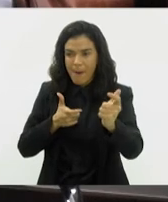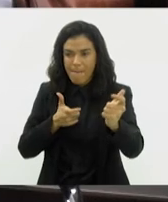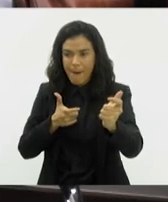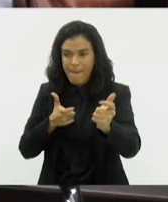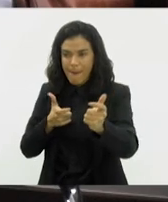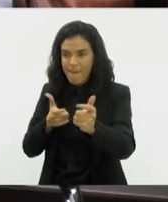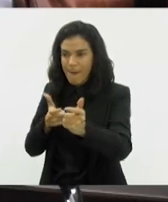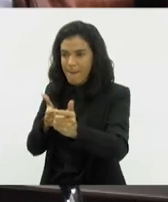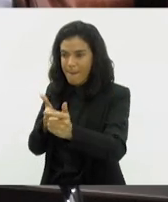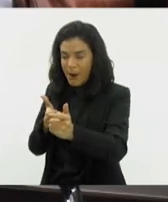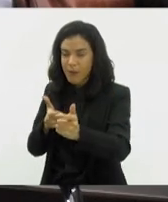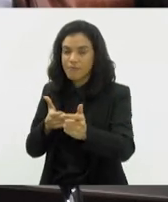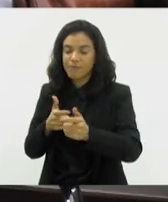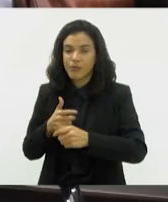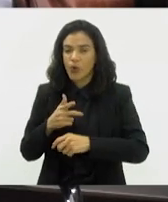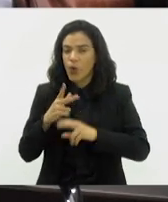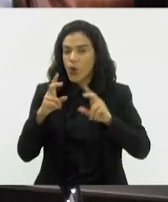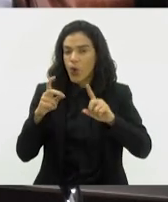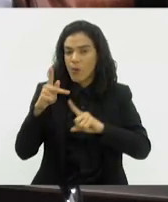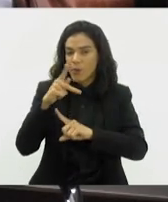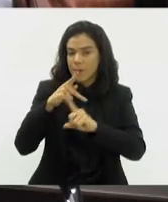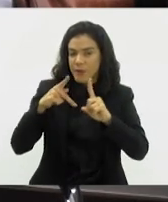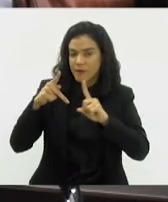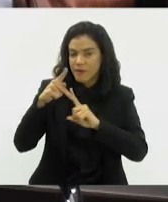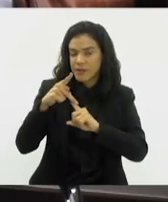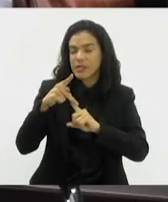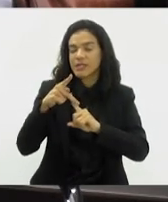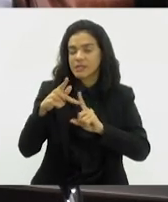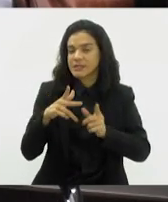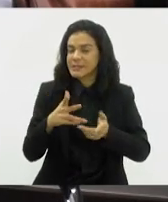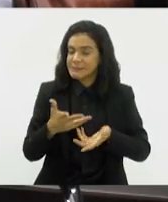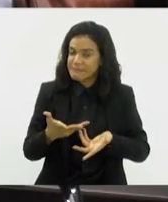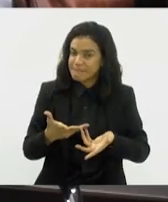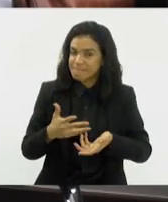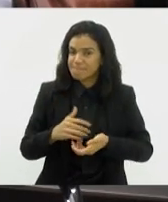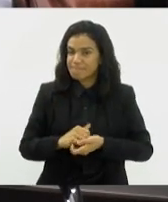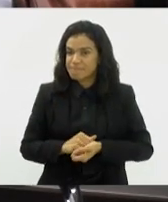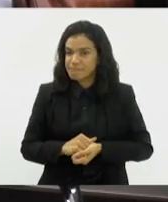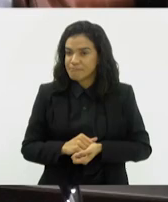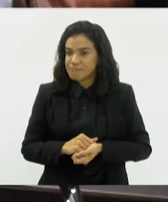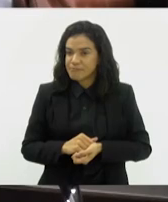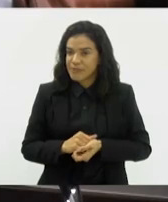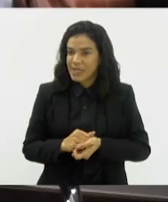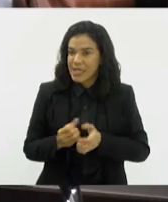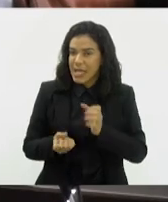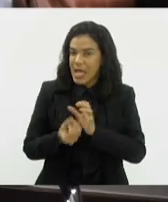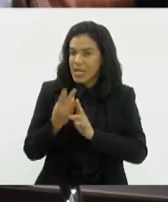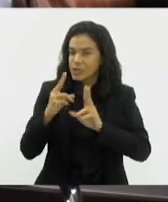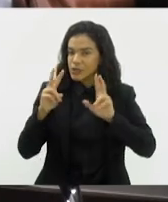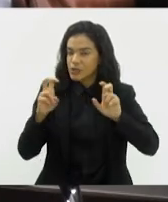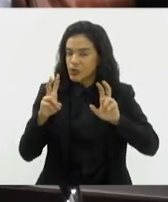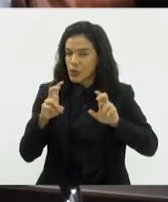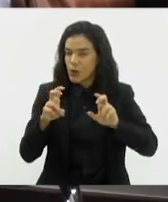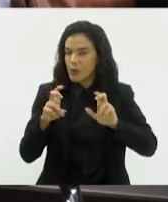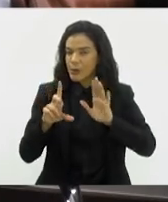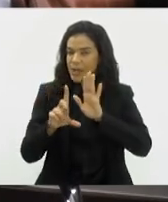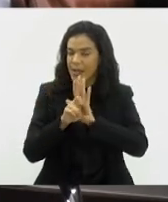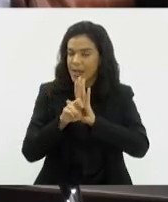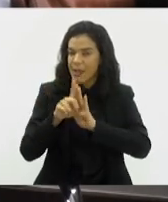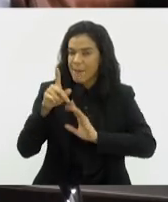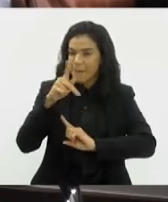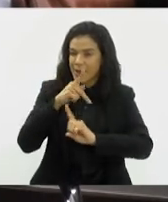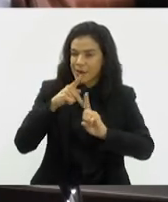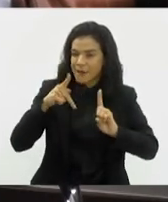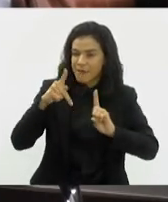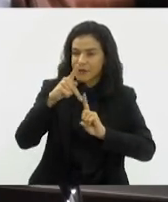questões de outra natureza, como previdência social, por exemplo, né? Uma coisa é você legislar sobre previdência servidor público, outra coisa